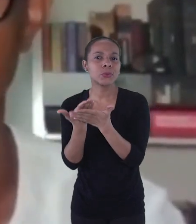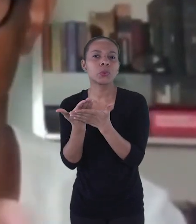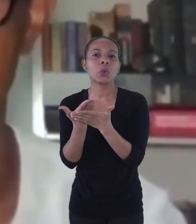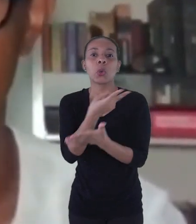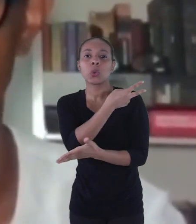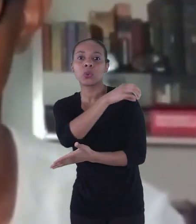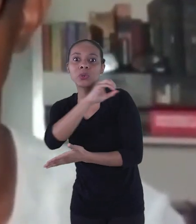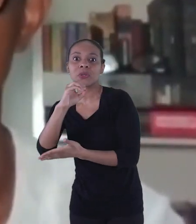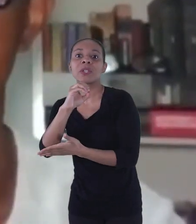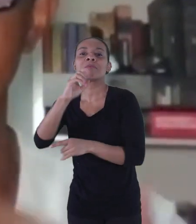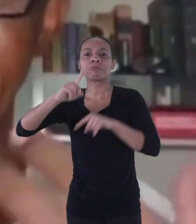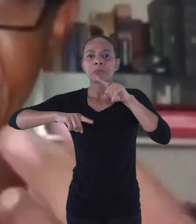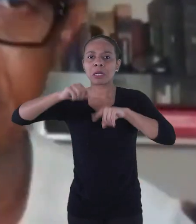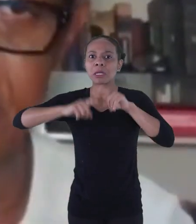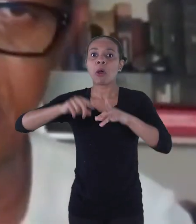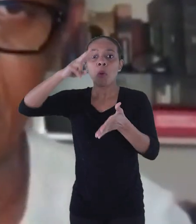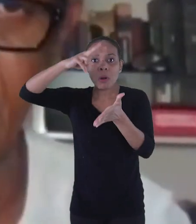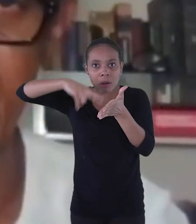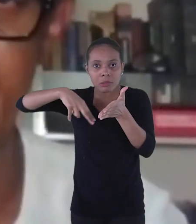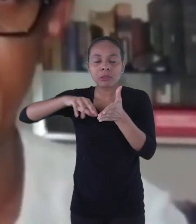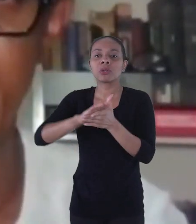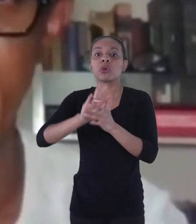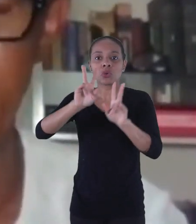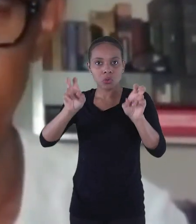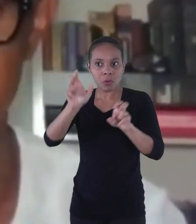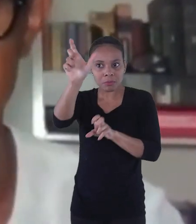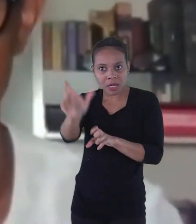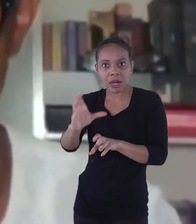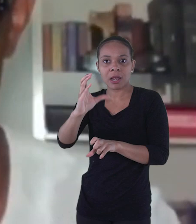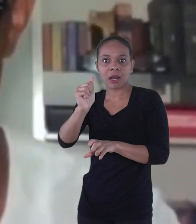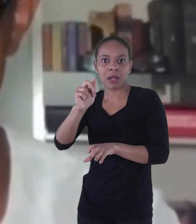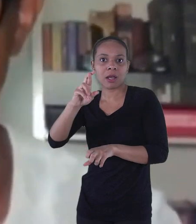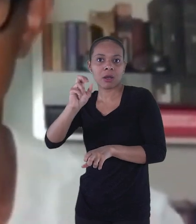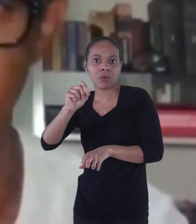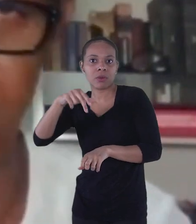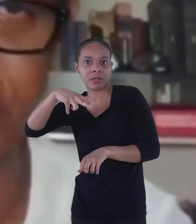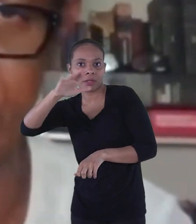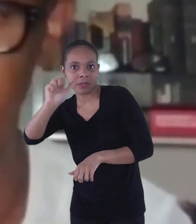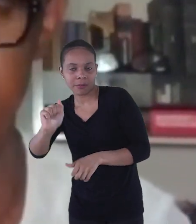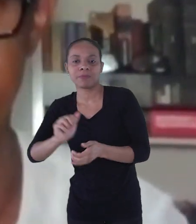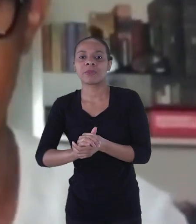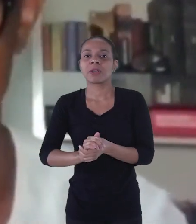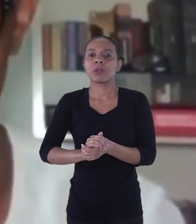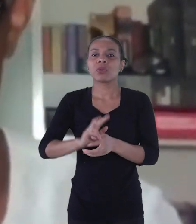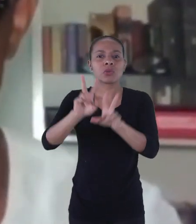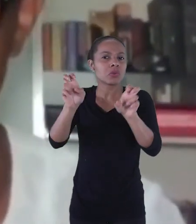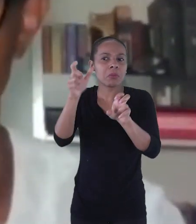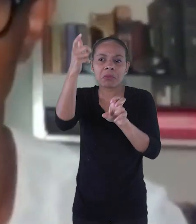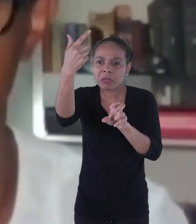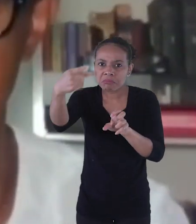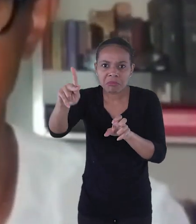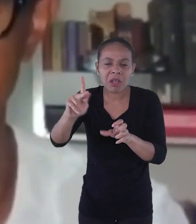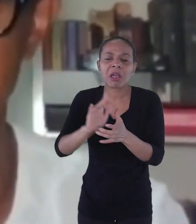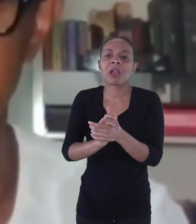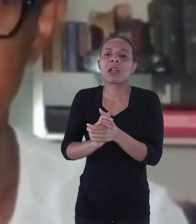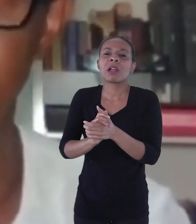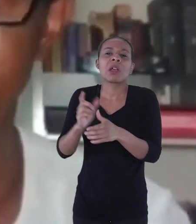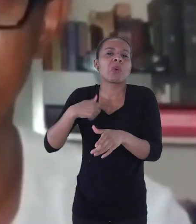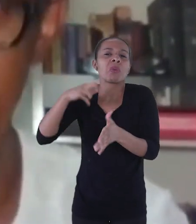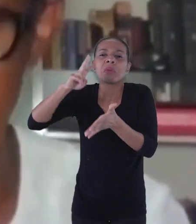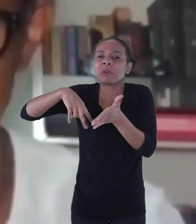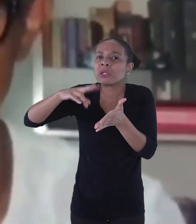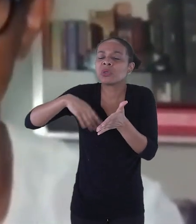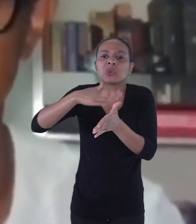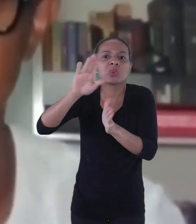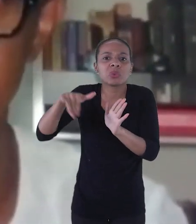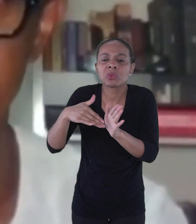lidas sobre Carolina e a respeito da Carolina, as obras dela. Eu li basicamente todos os romances,